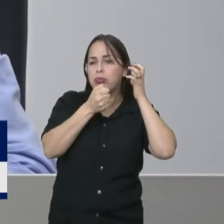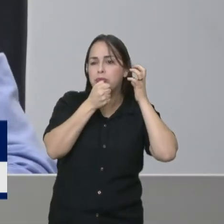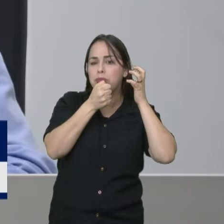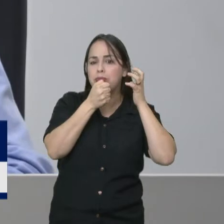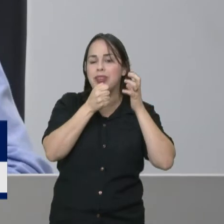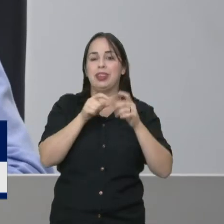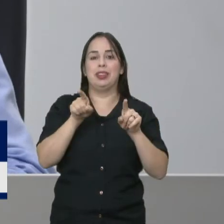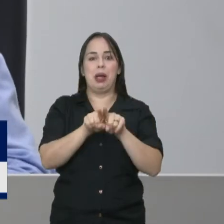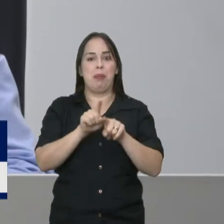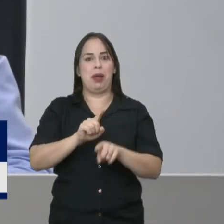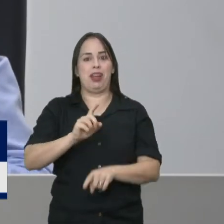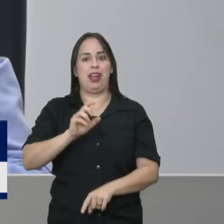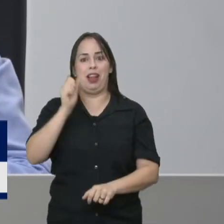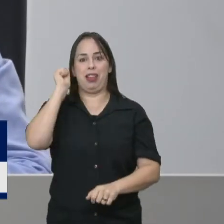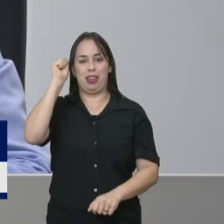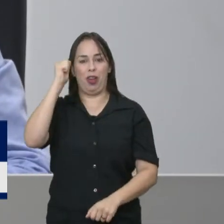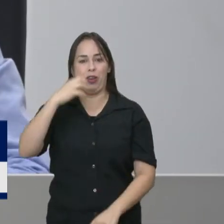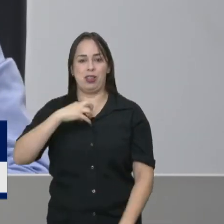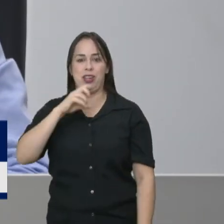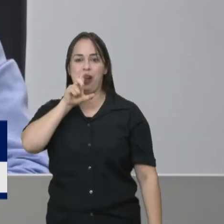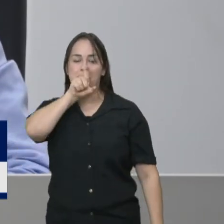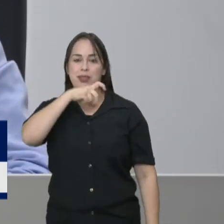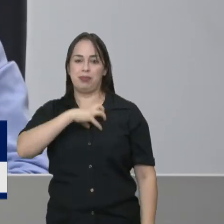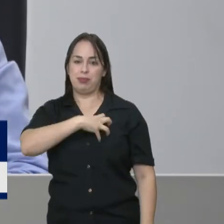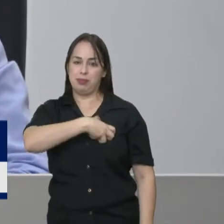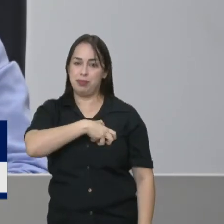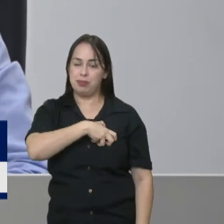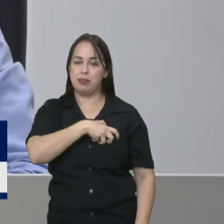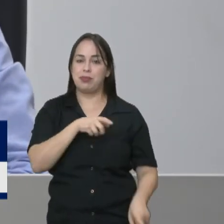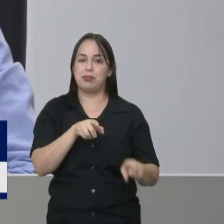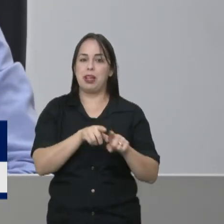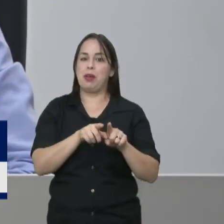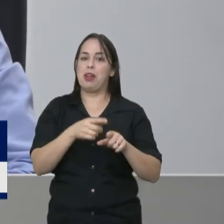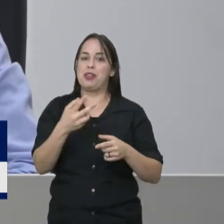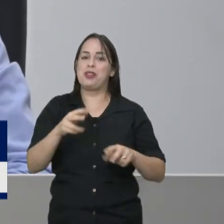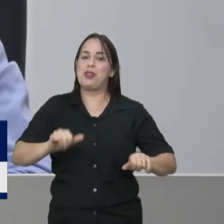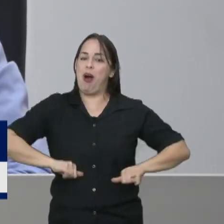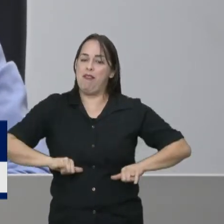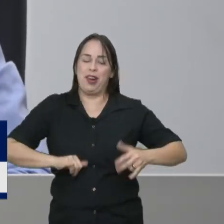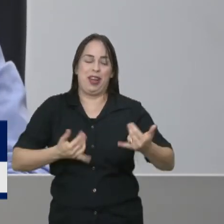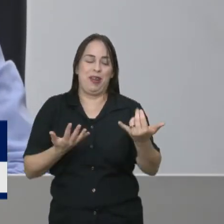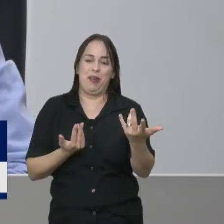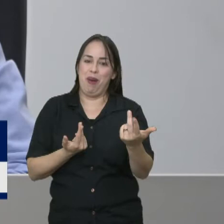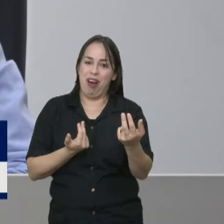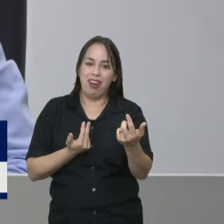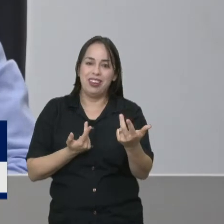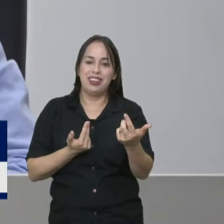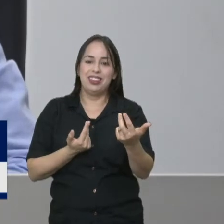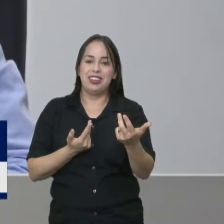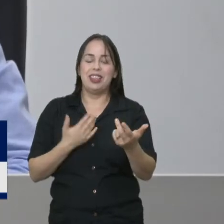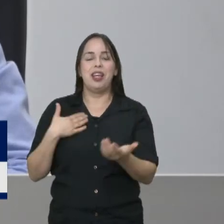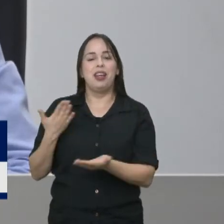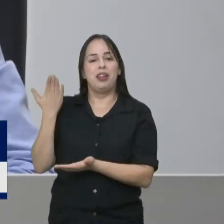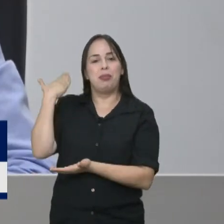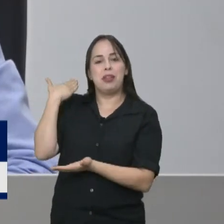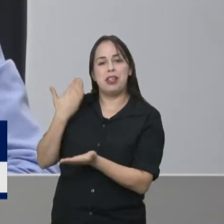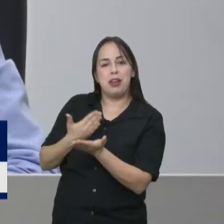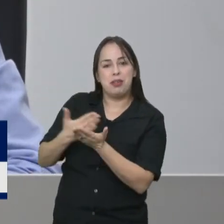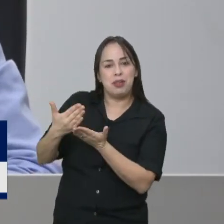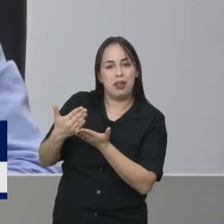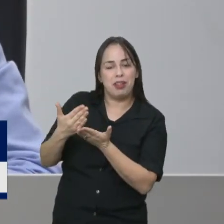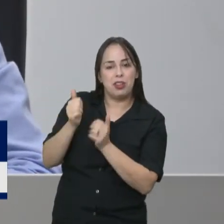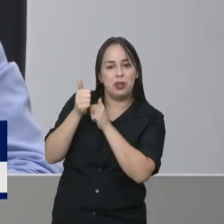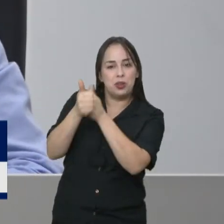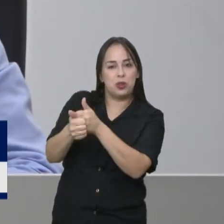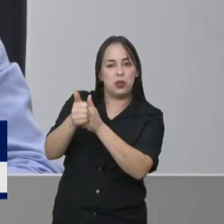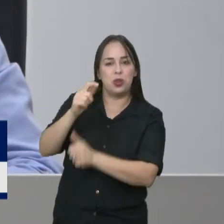Águia. Torcedor aí da Águia, também sofredor que nem a gente. Sempre, quando eu comecei, inclusive, a acompanhar o São José,